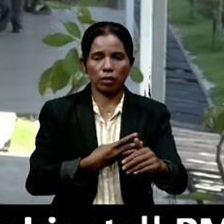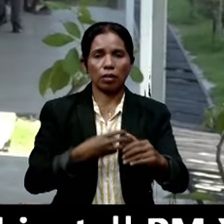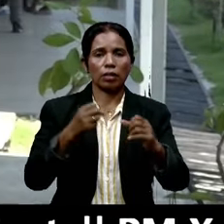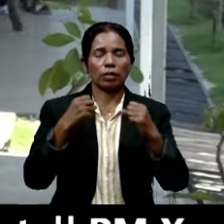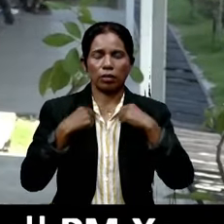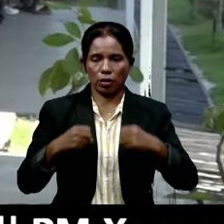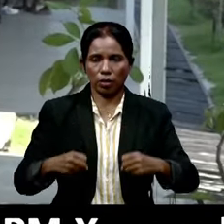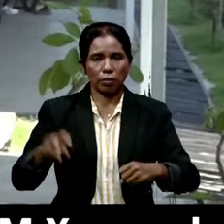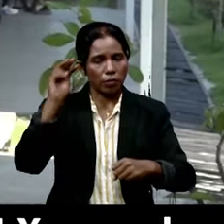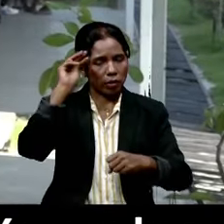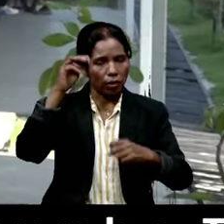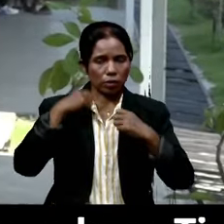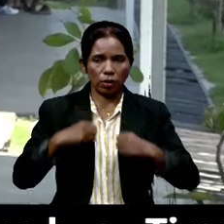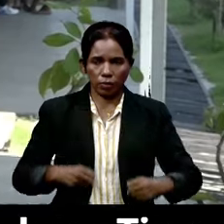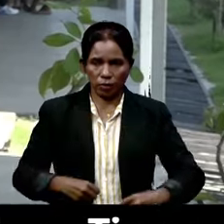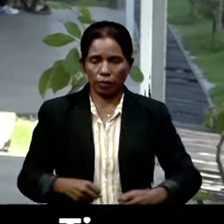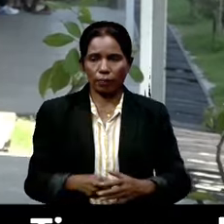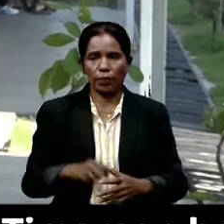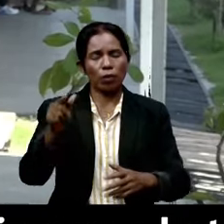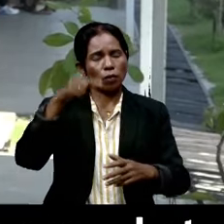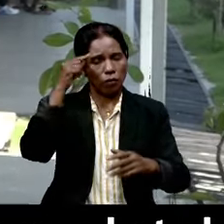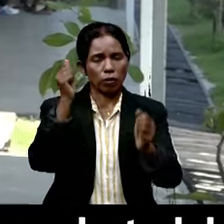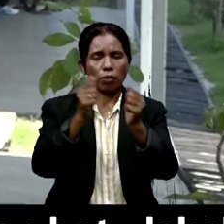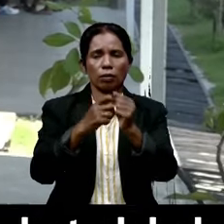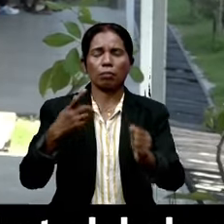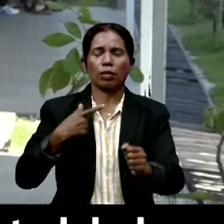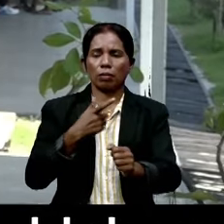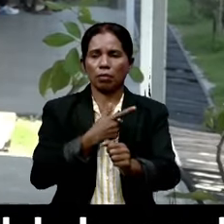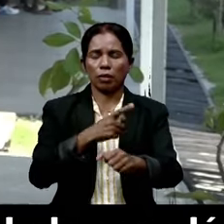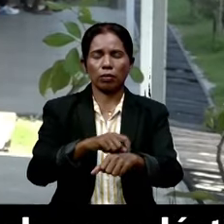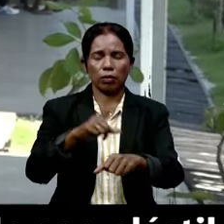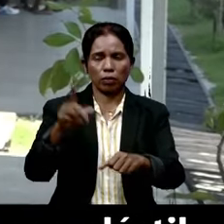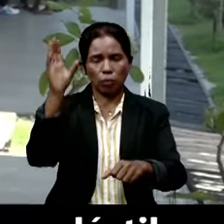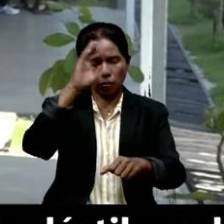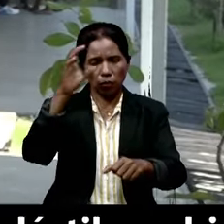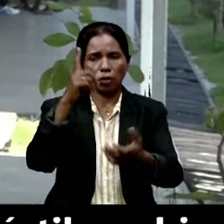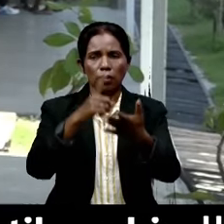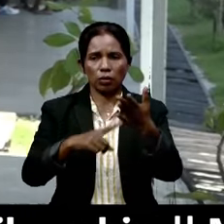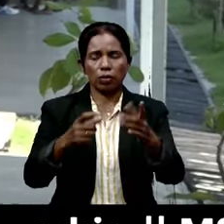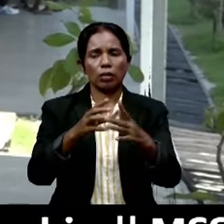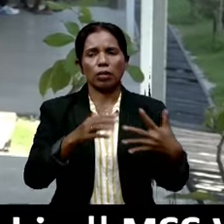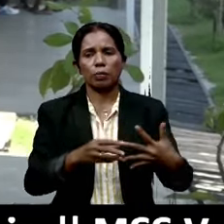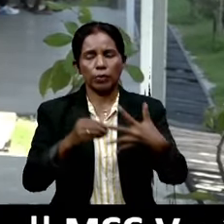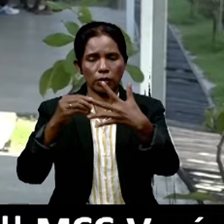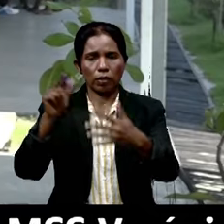Então, talvez o governo, o parlamento, ele busca a saída da linha do governo.